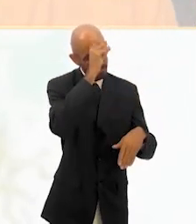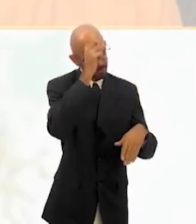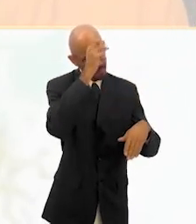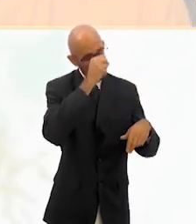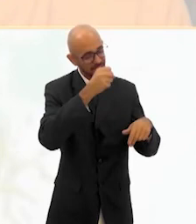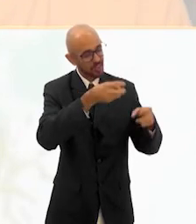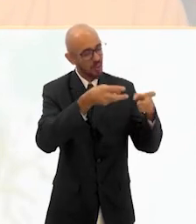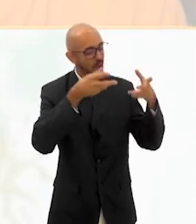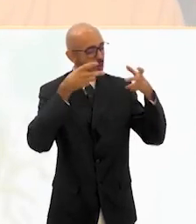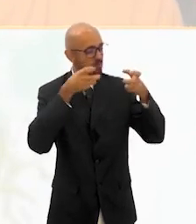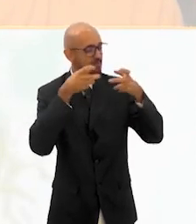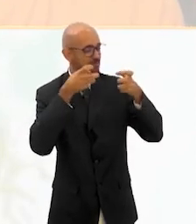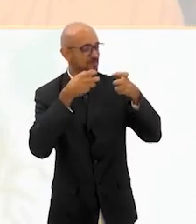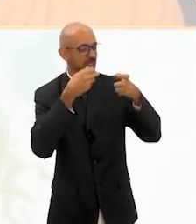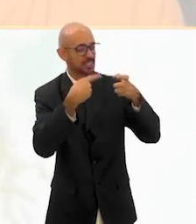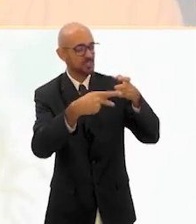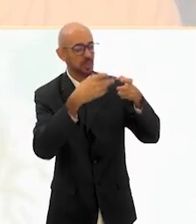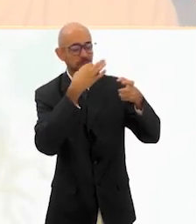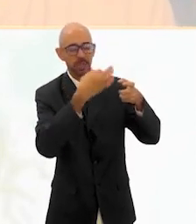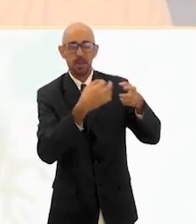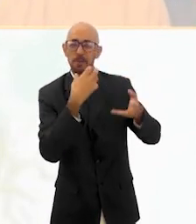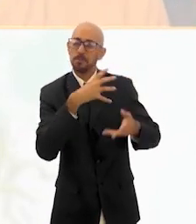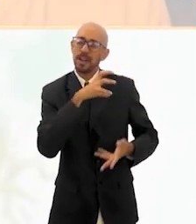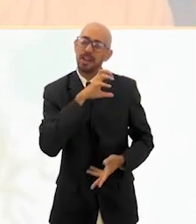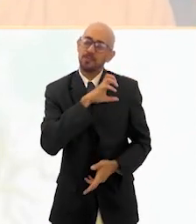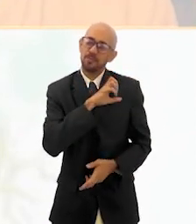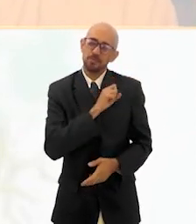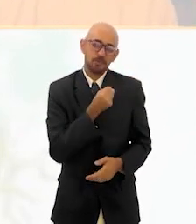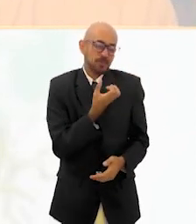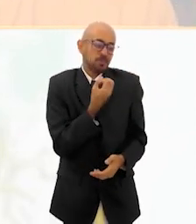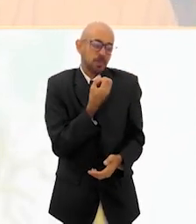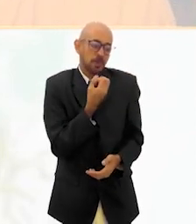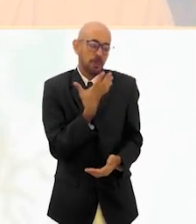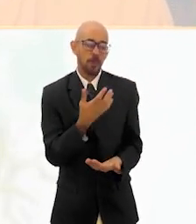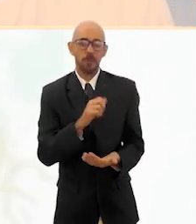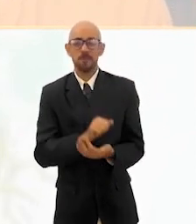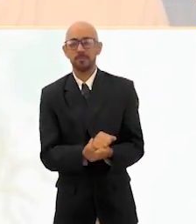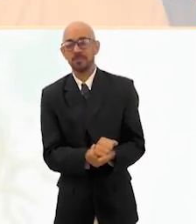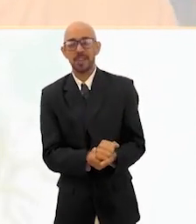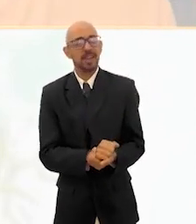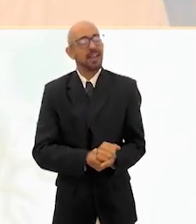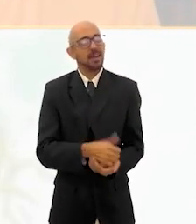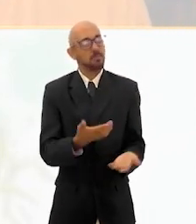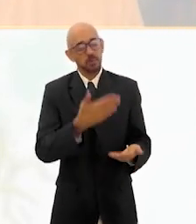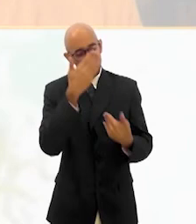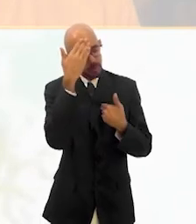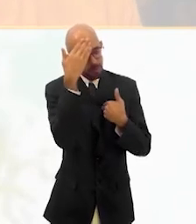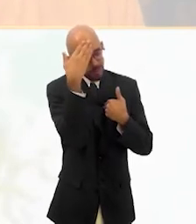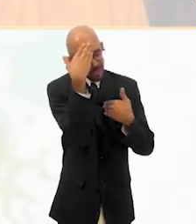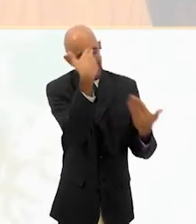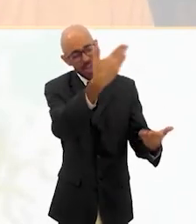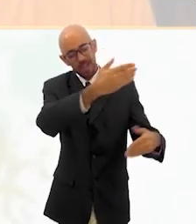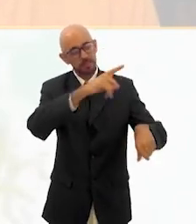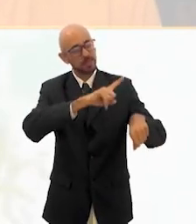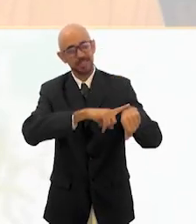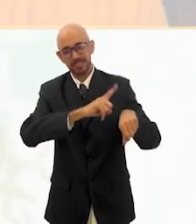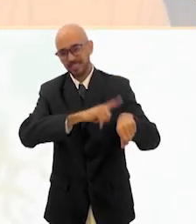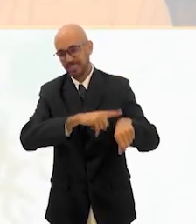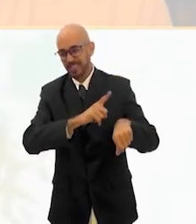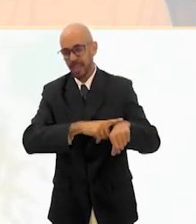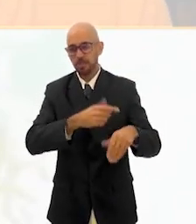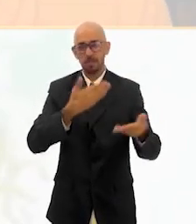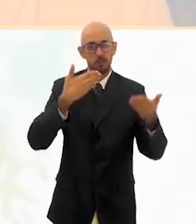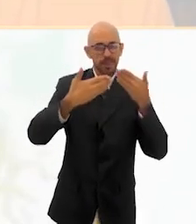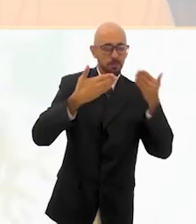Te ouvir é uma delícia. Muito obrigada por você ter tirado aí esse espacinho na sua agenda para conversar com a